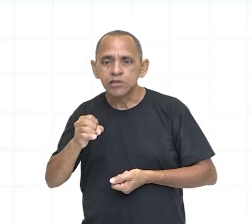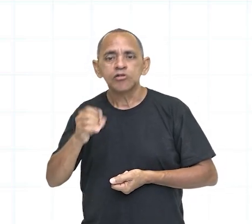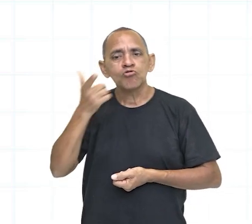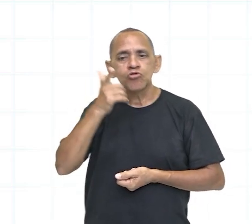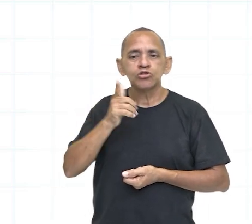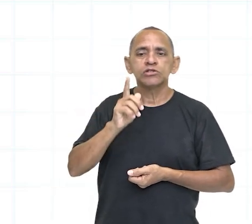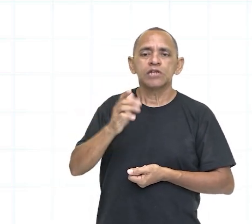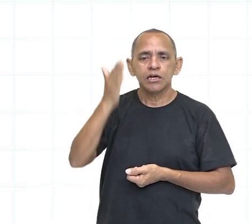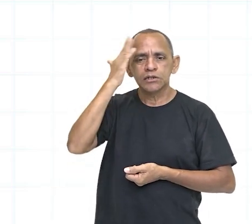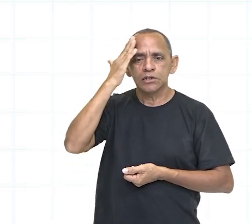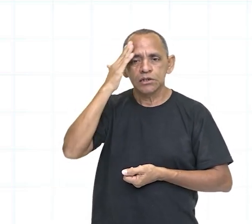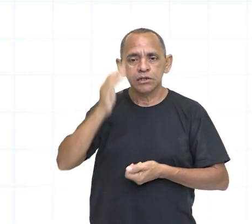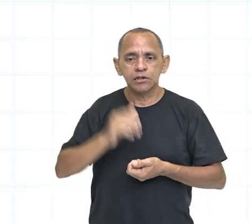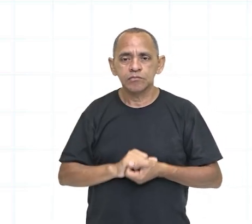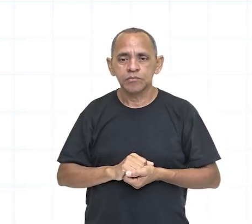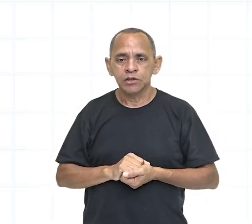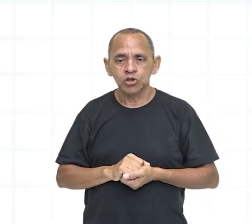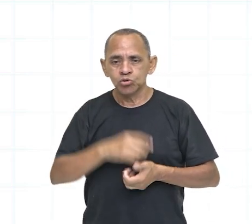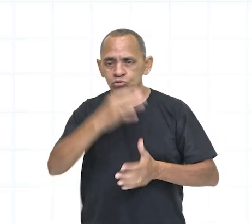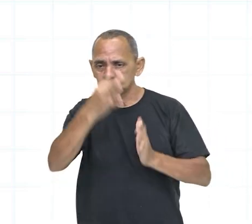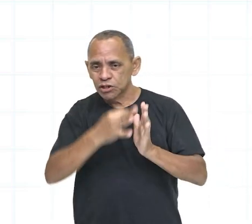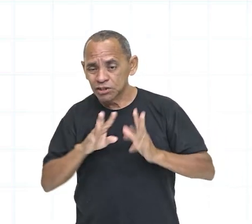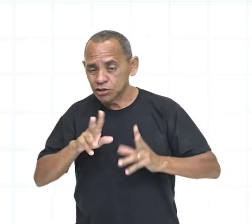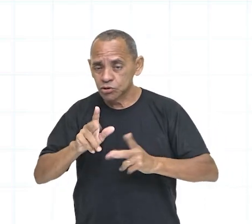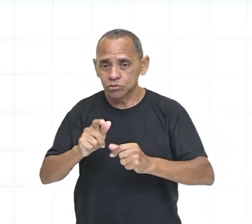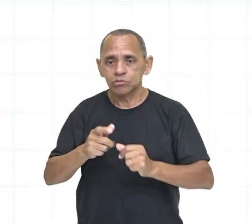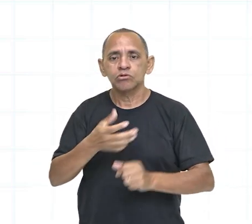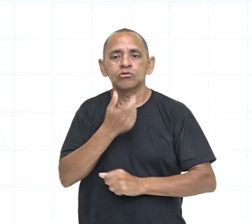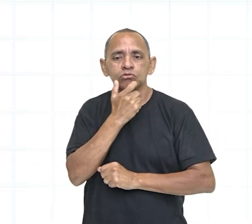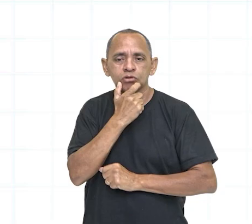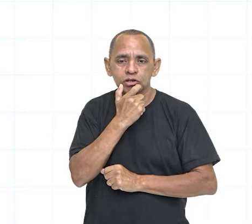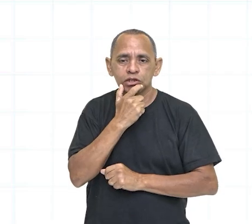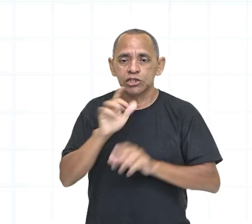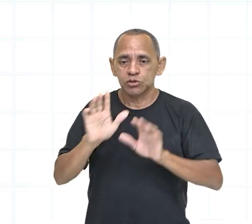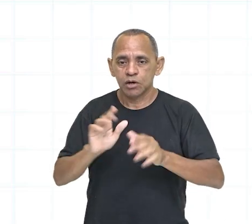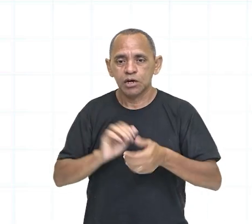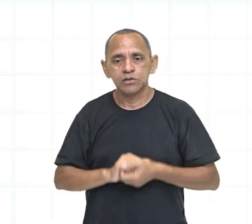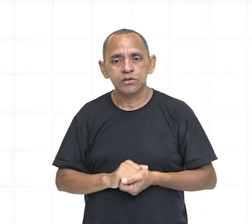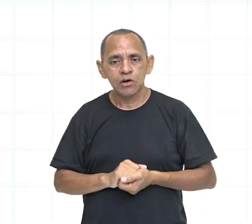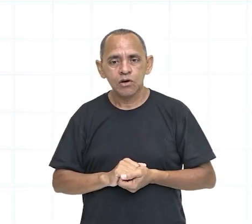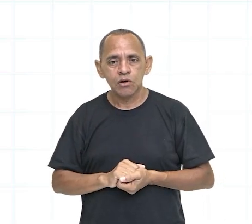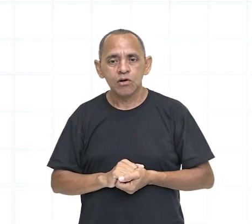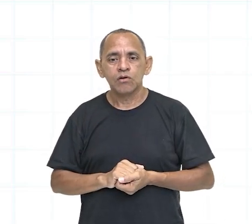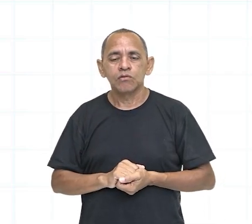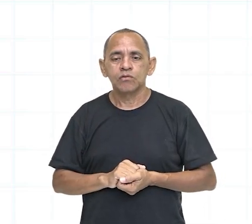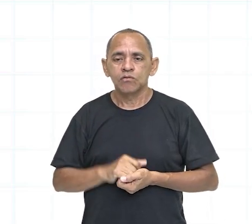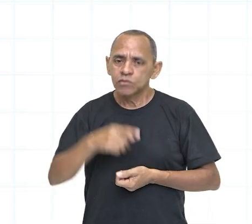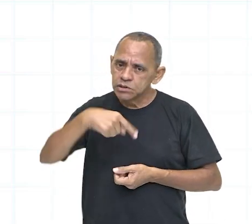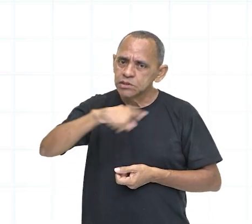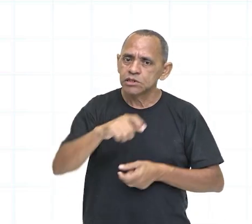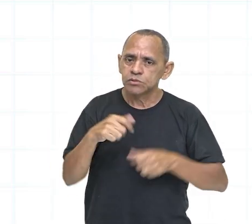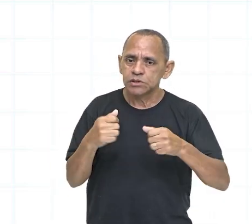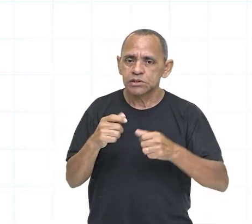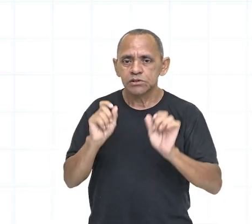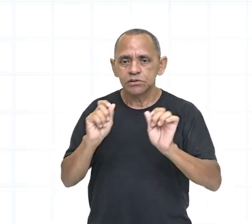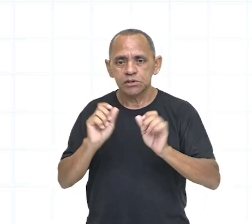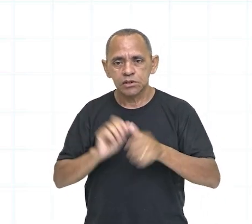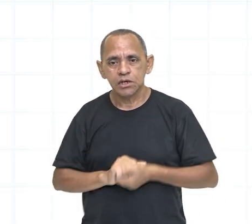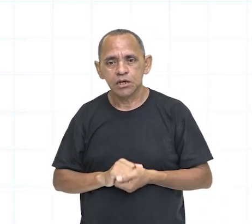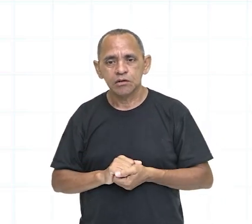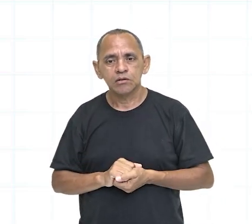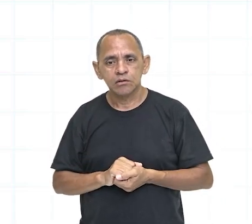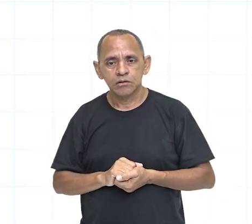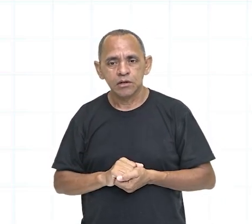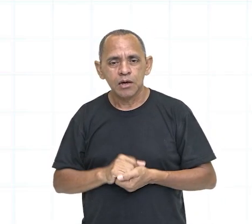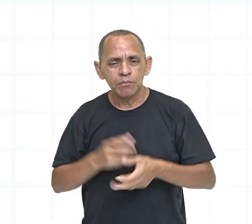Additionally, English spread throughout the Caribbean due to British colonies on